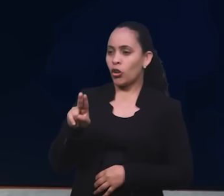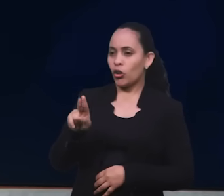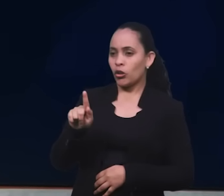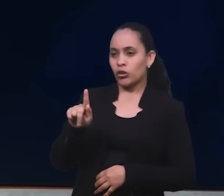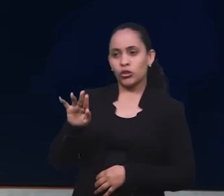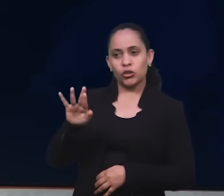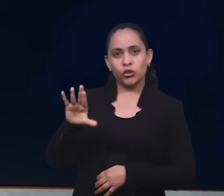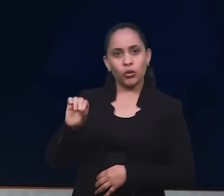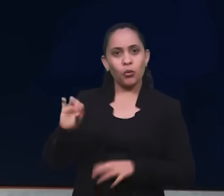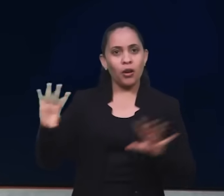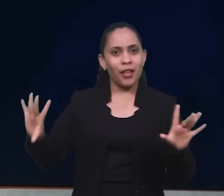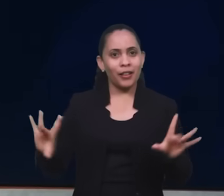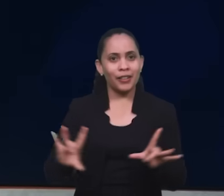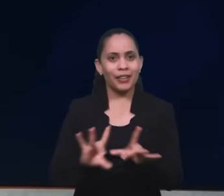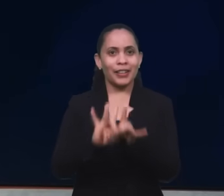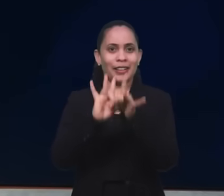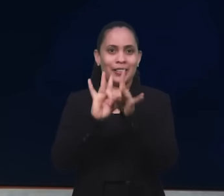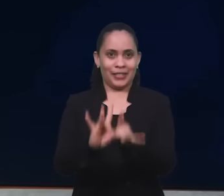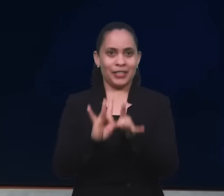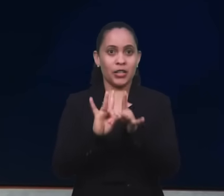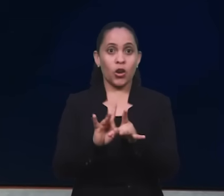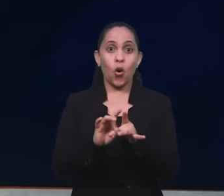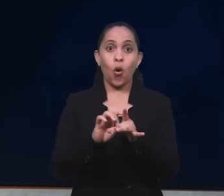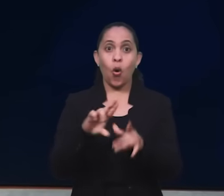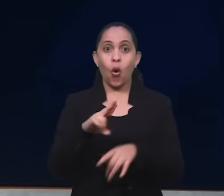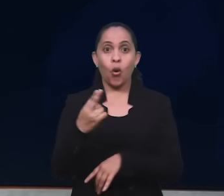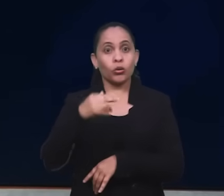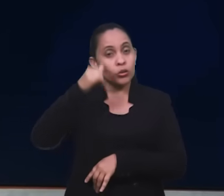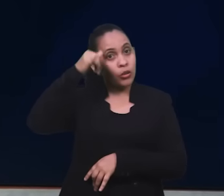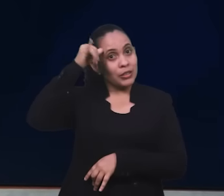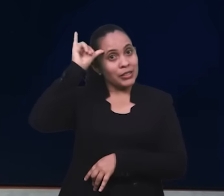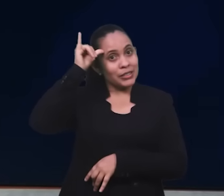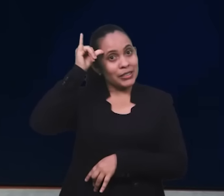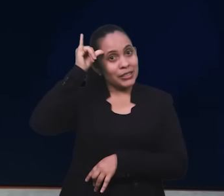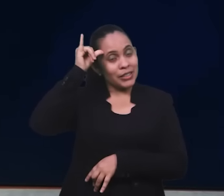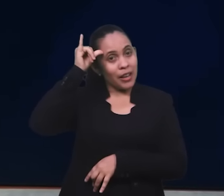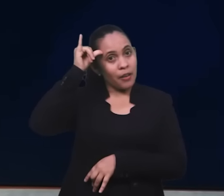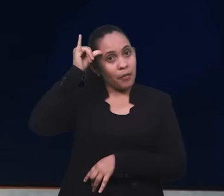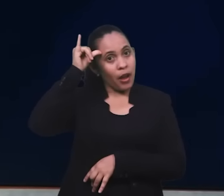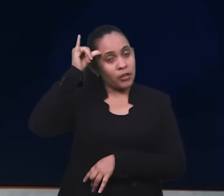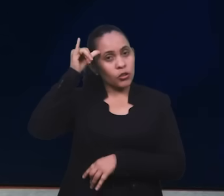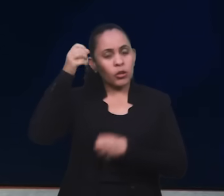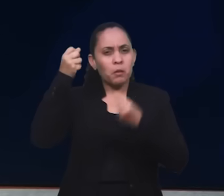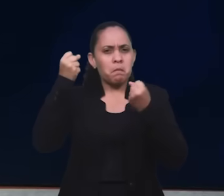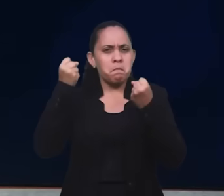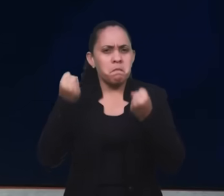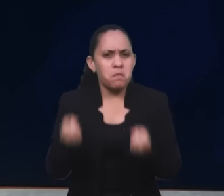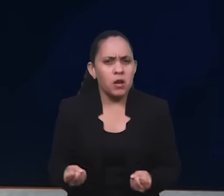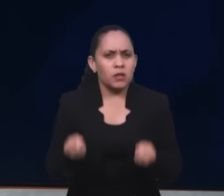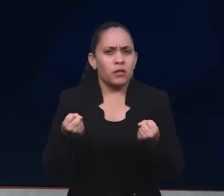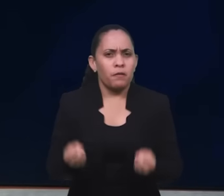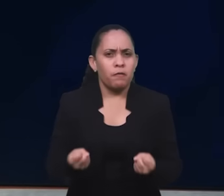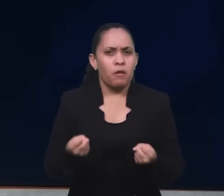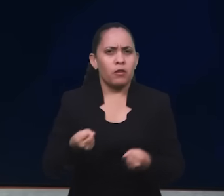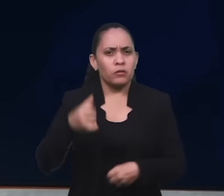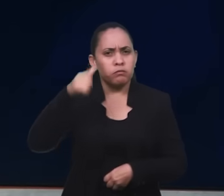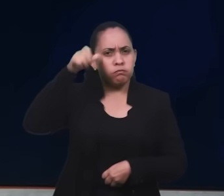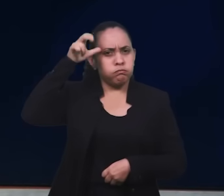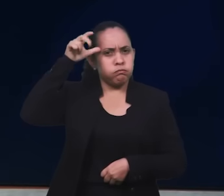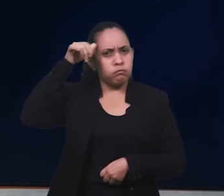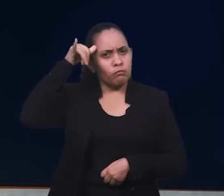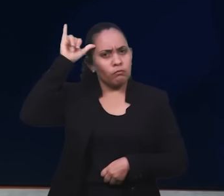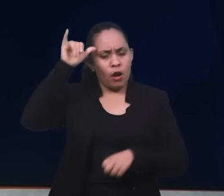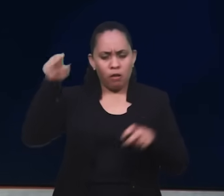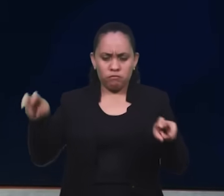que liga quase sempre duas pessoas ou dois animais quando estão carregando um peso muito forte. Mas o jugo do Senhor